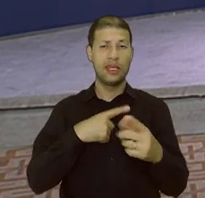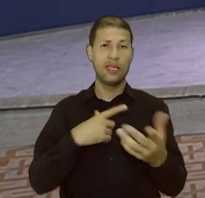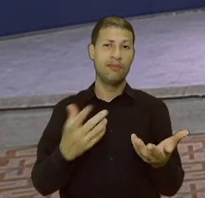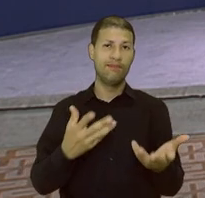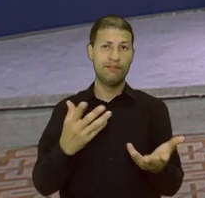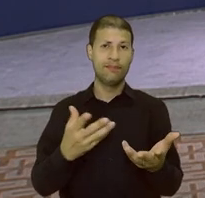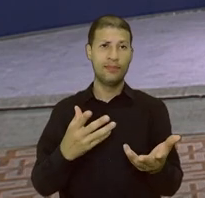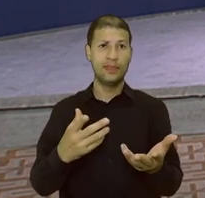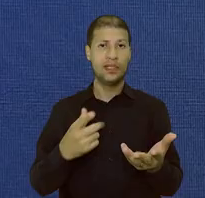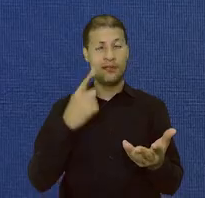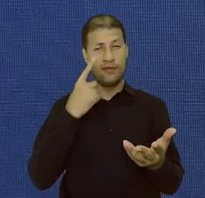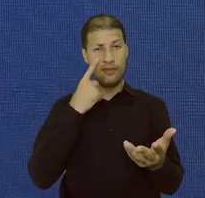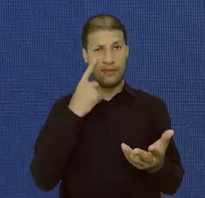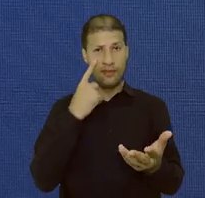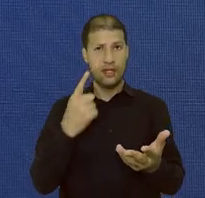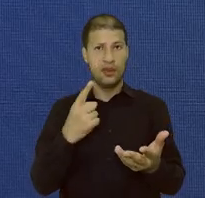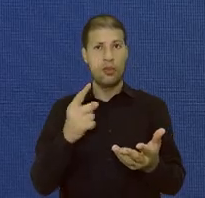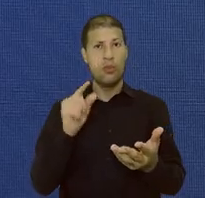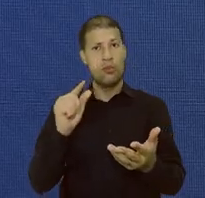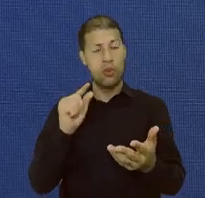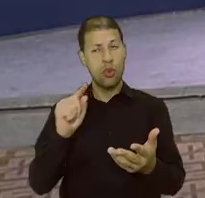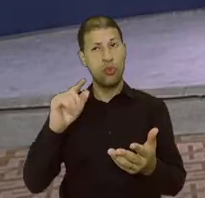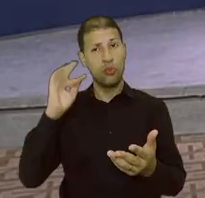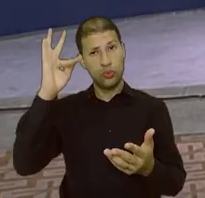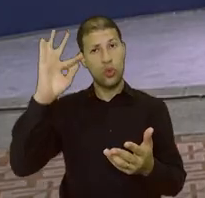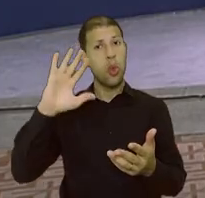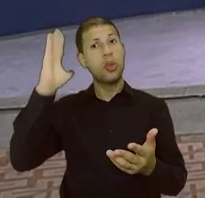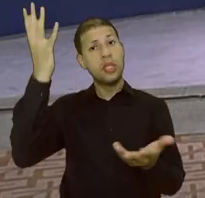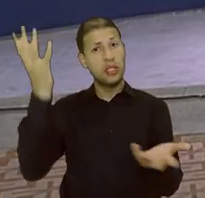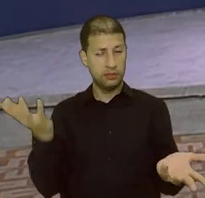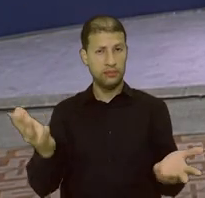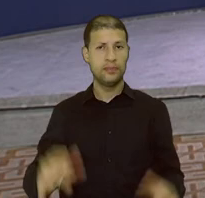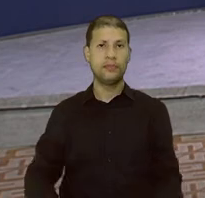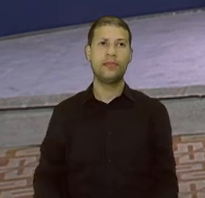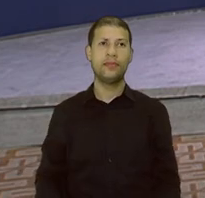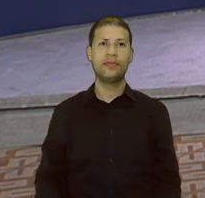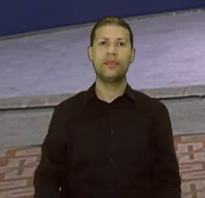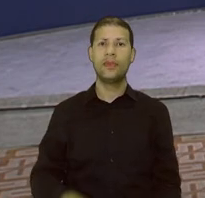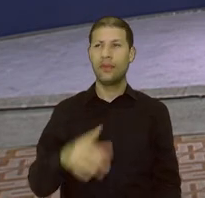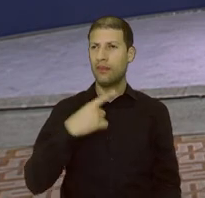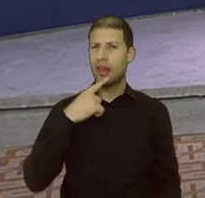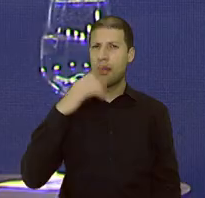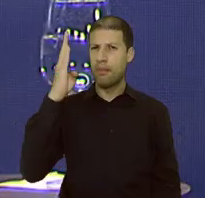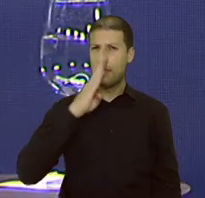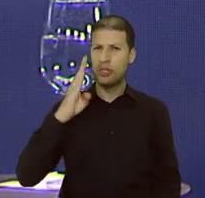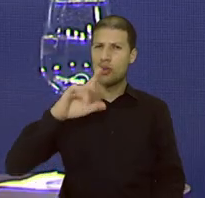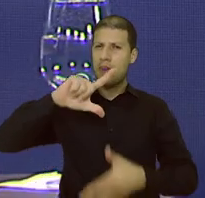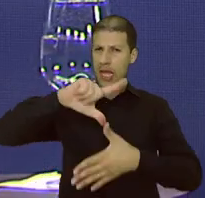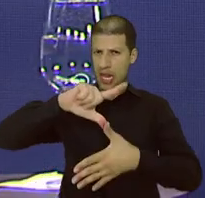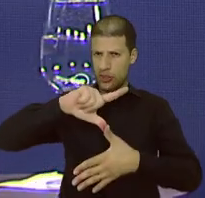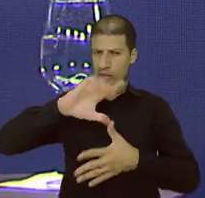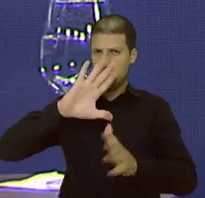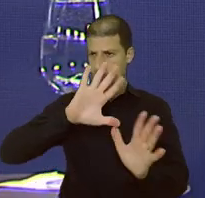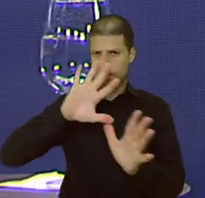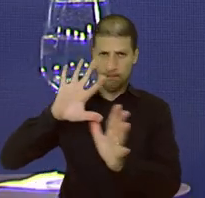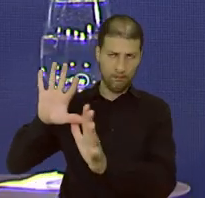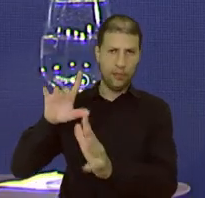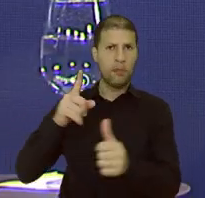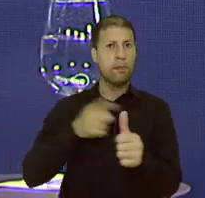que prever de certa forma um pouco o que pode acontecer e antes de falar aqui de Brasil América Latina especificamente é